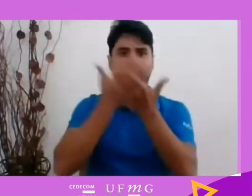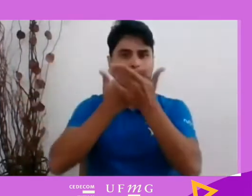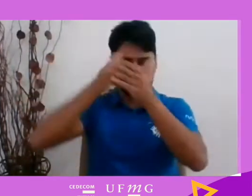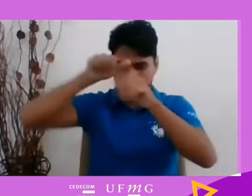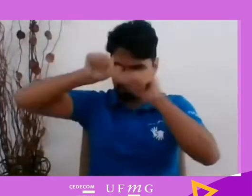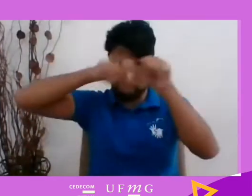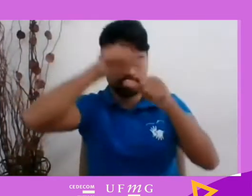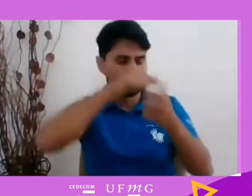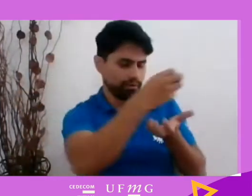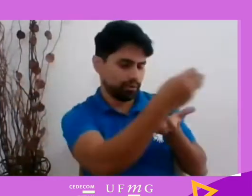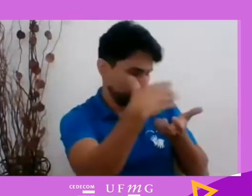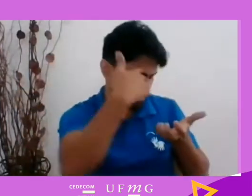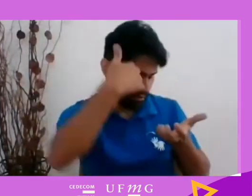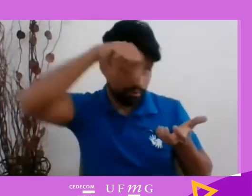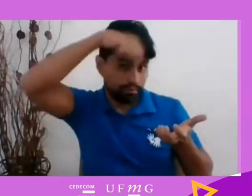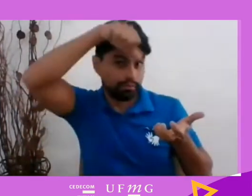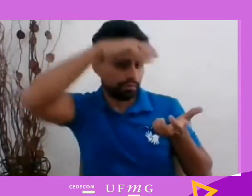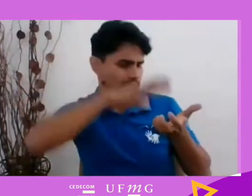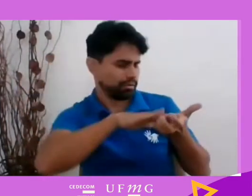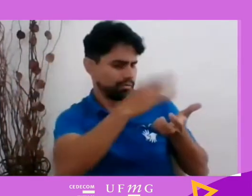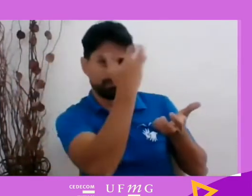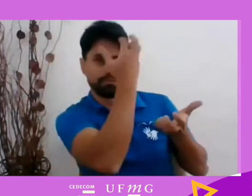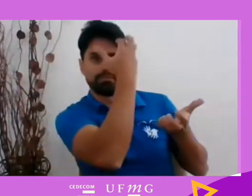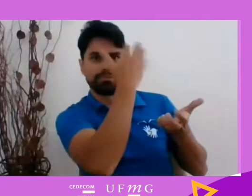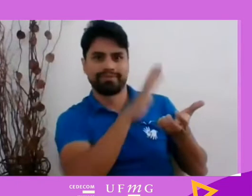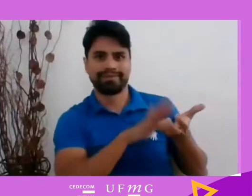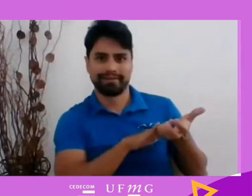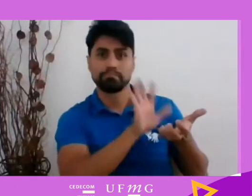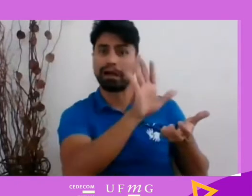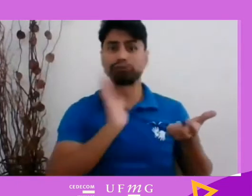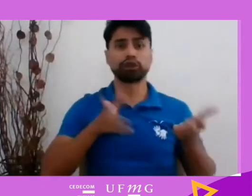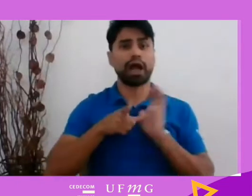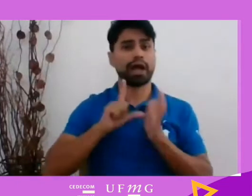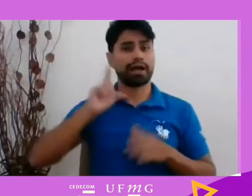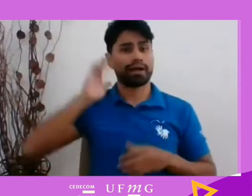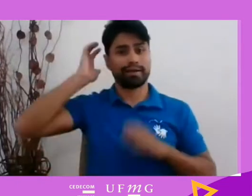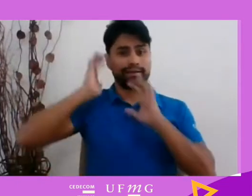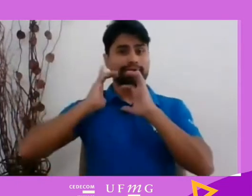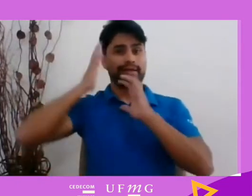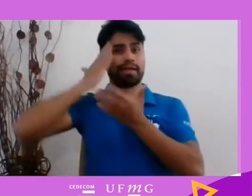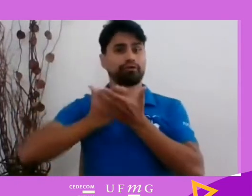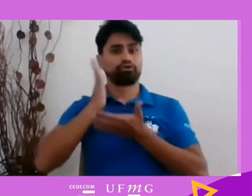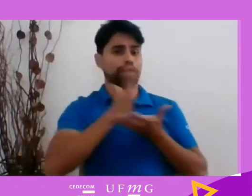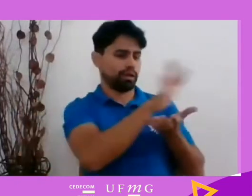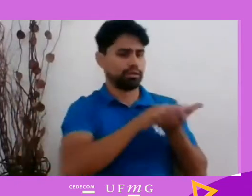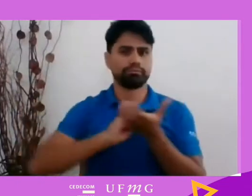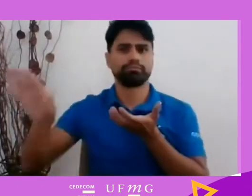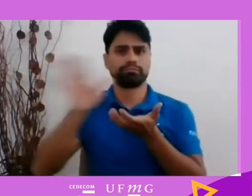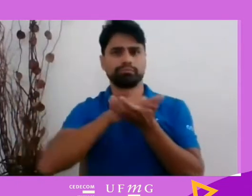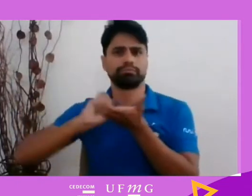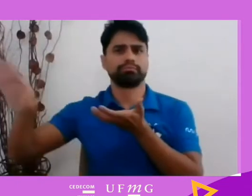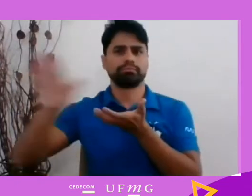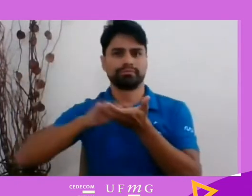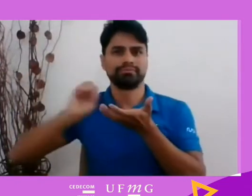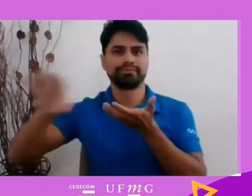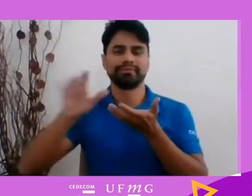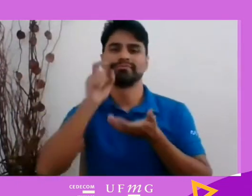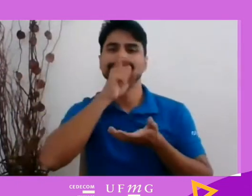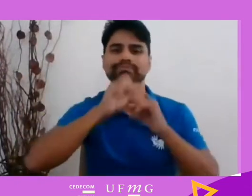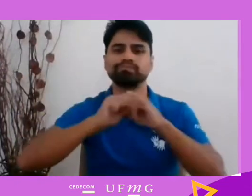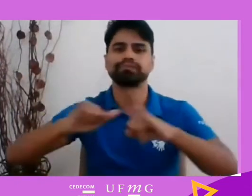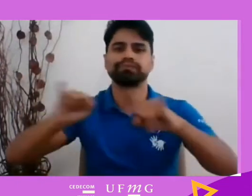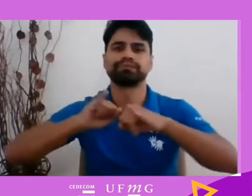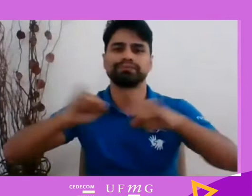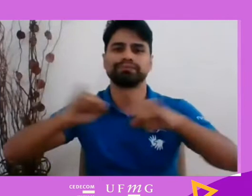Aí é que está a grande questão, porque a gente tem trabalhado, entendido notícias falsas, é uma questão que a gente tem discutido lá no grupo de pesquisa, a